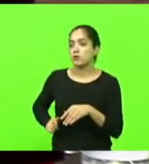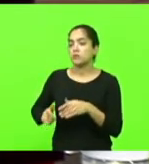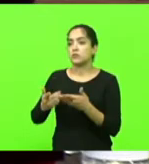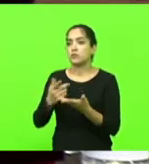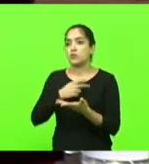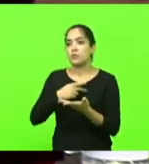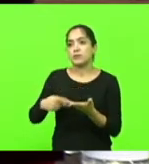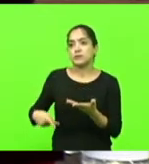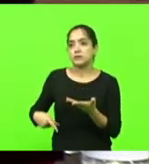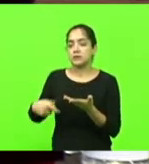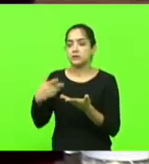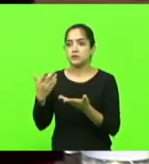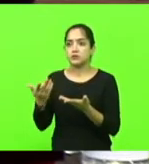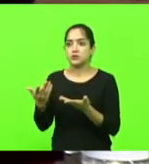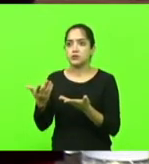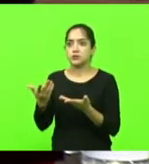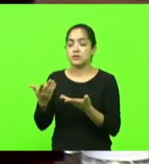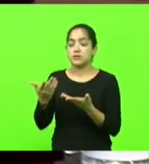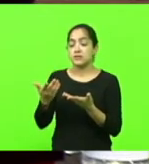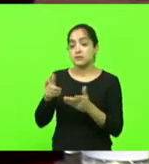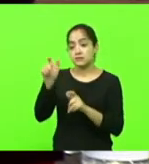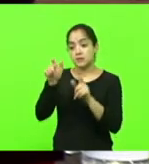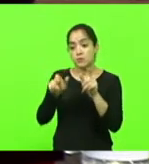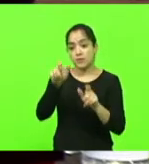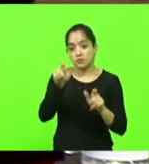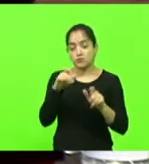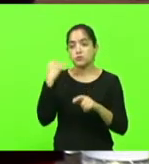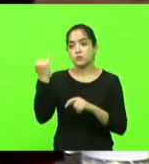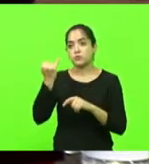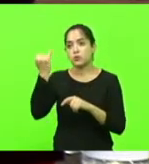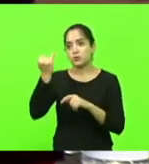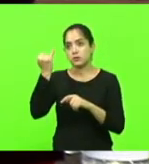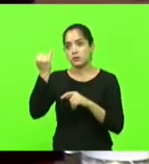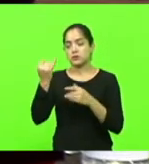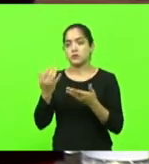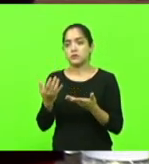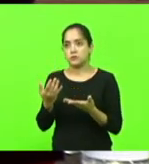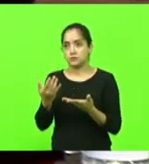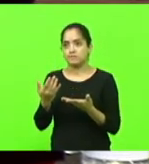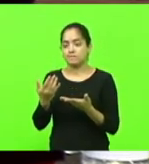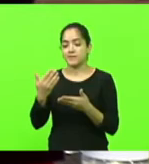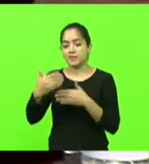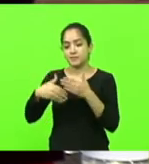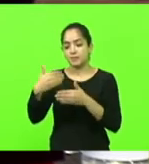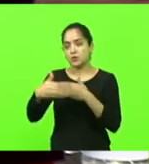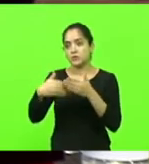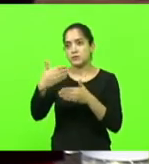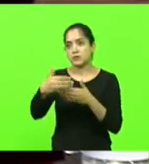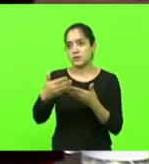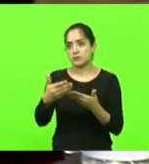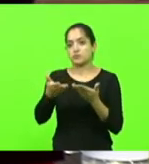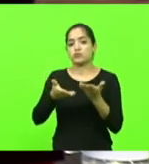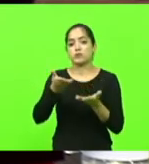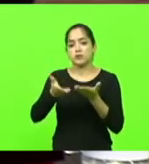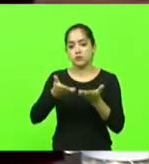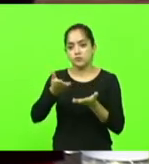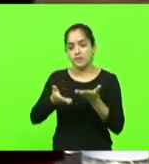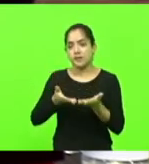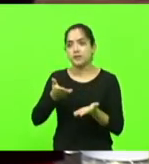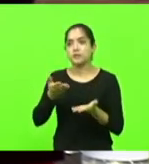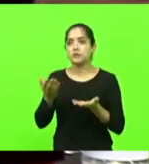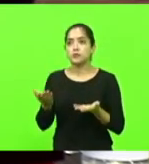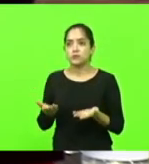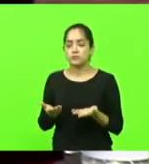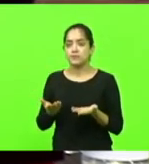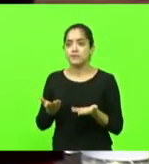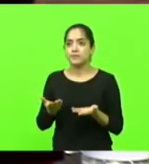República, são pessoas indispensáveis para o atendimento e para fazer com